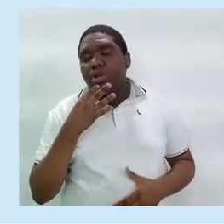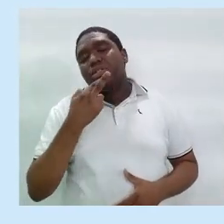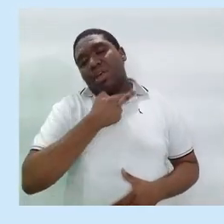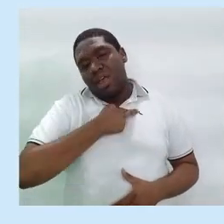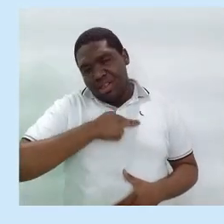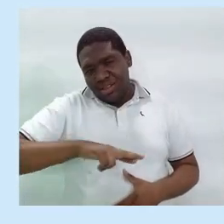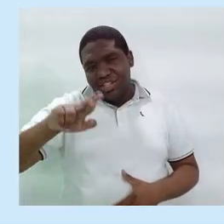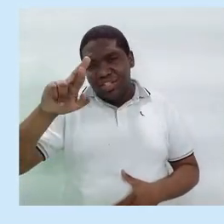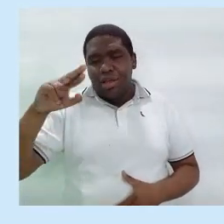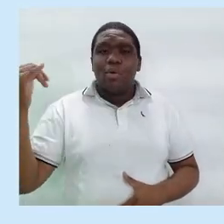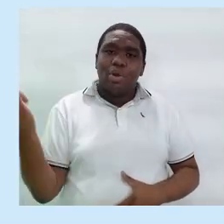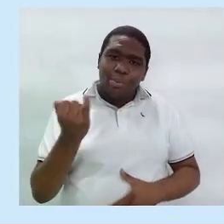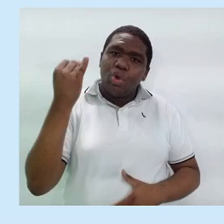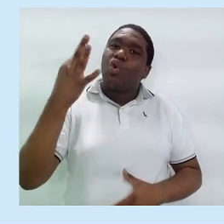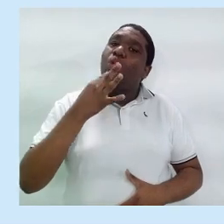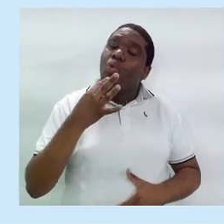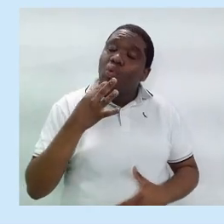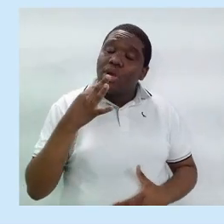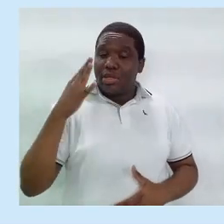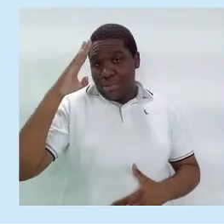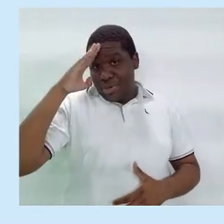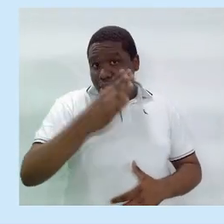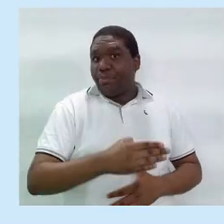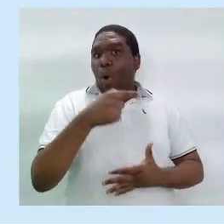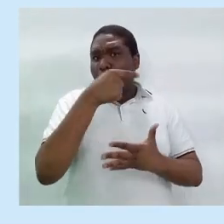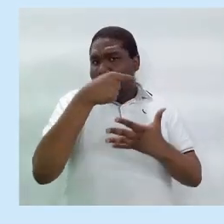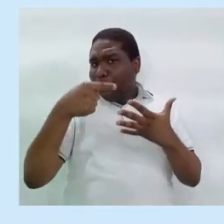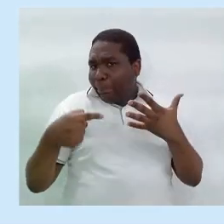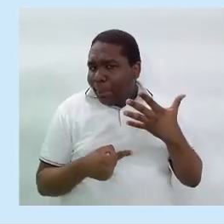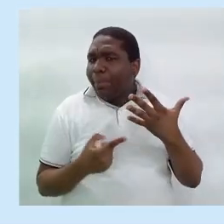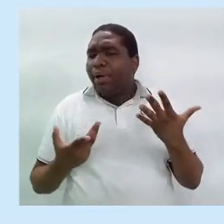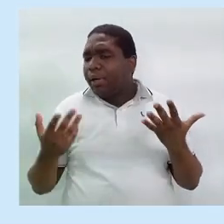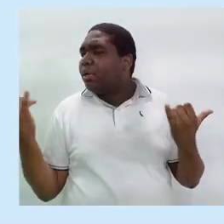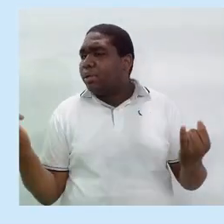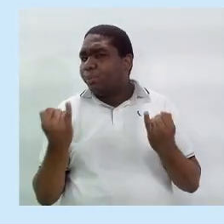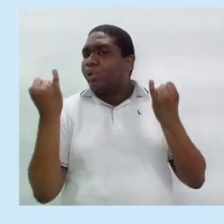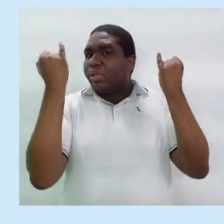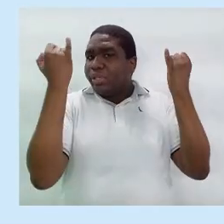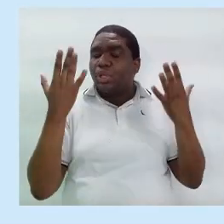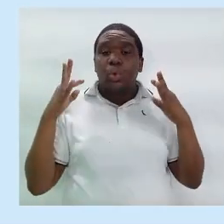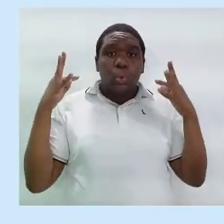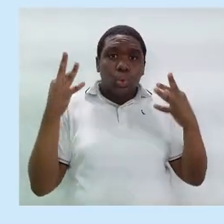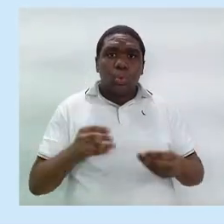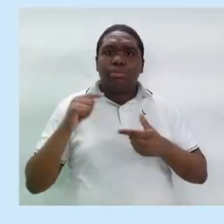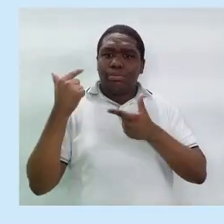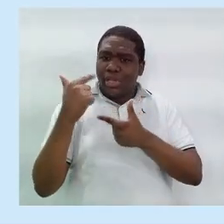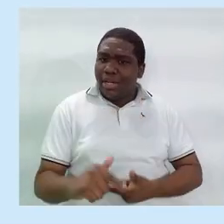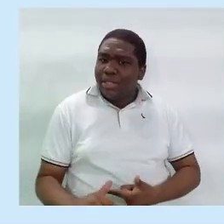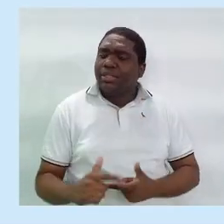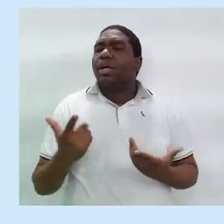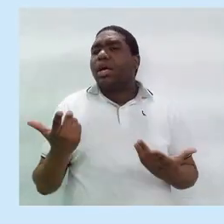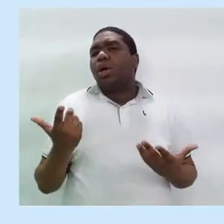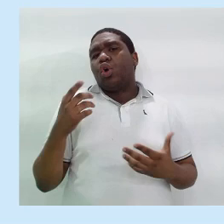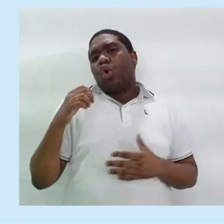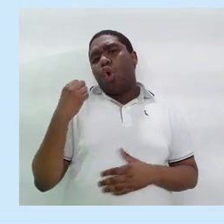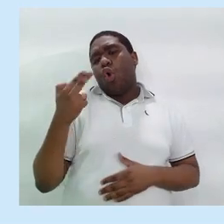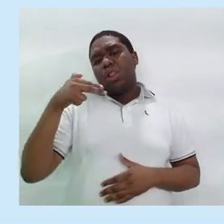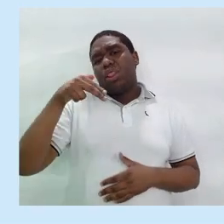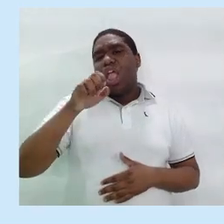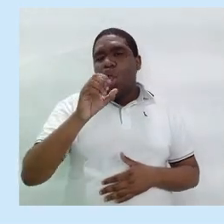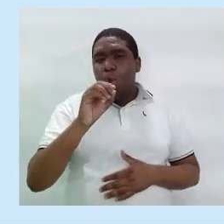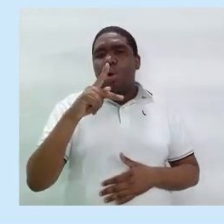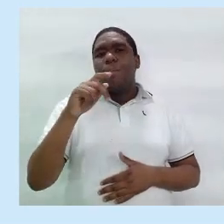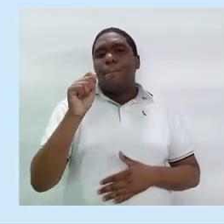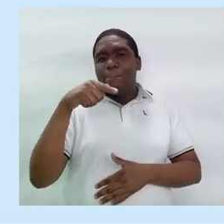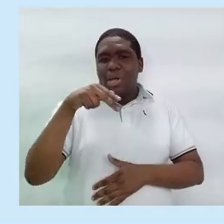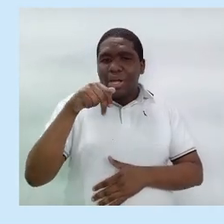religiosa, conhecer os seus pontos principais. Então vejam, nem todas as tradições pagãs ou neopagãs